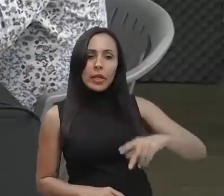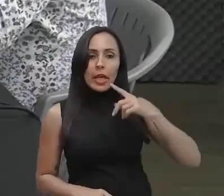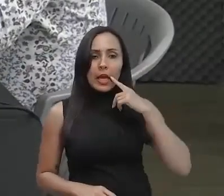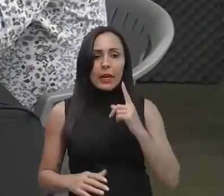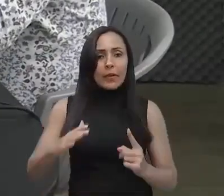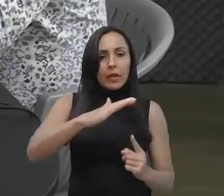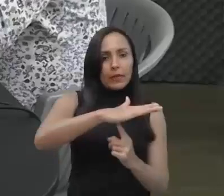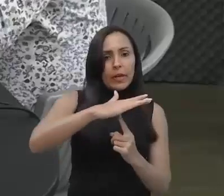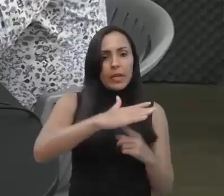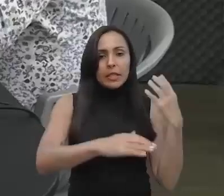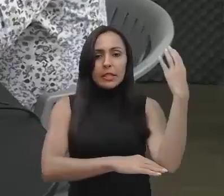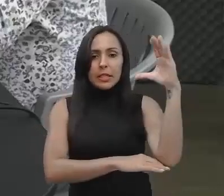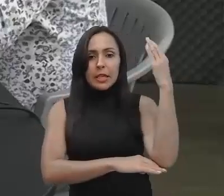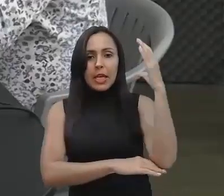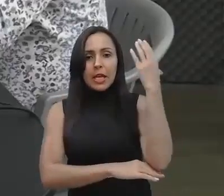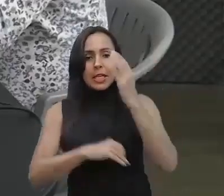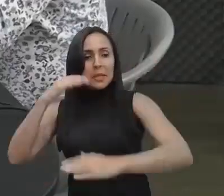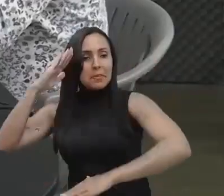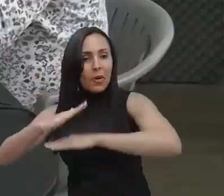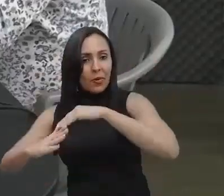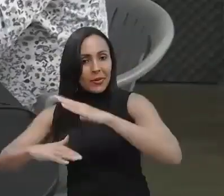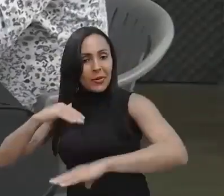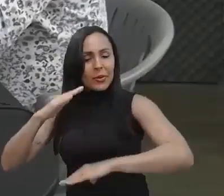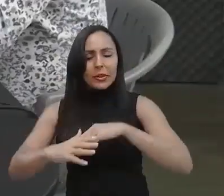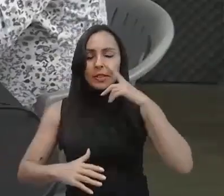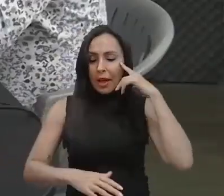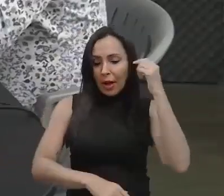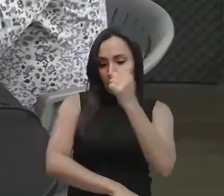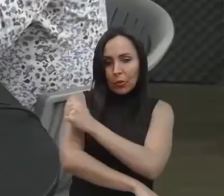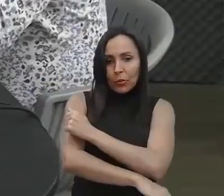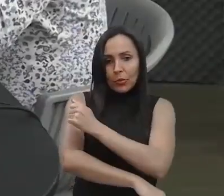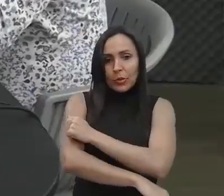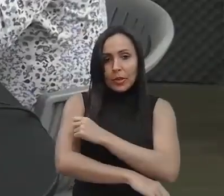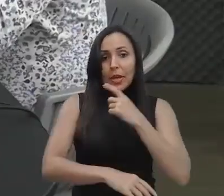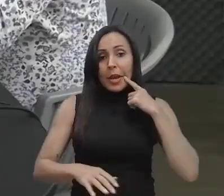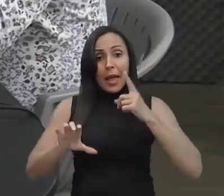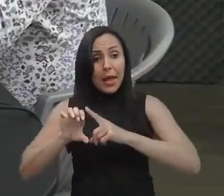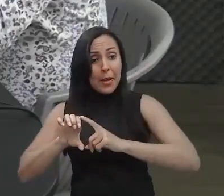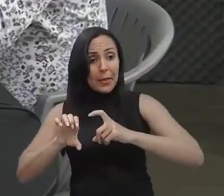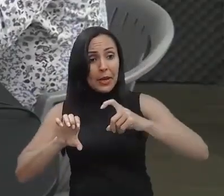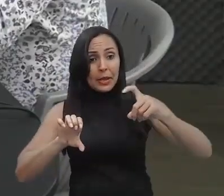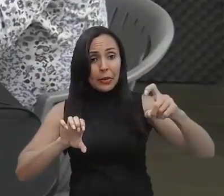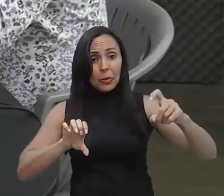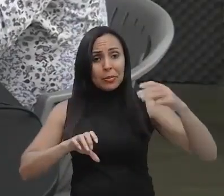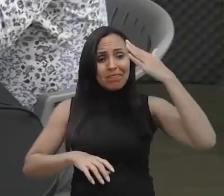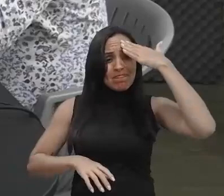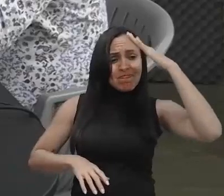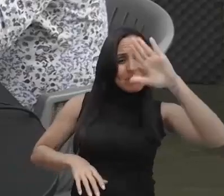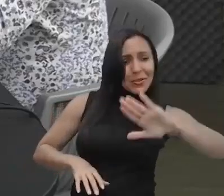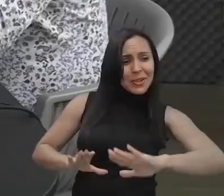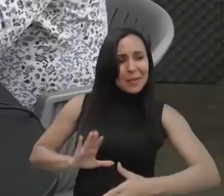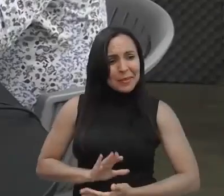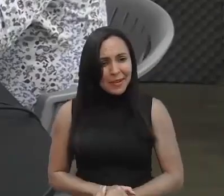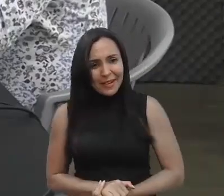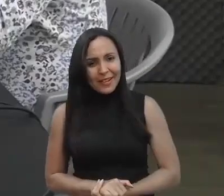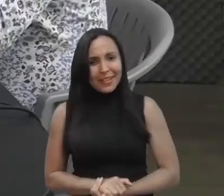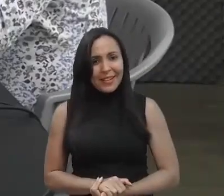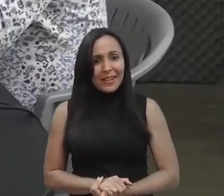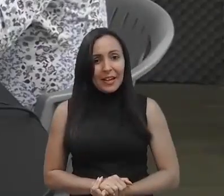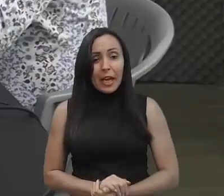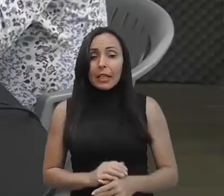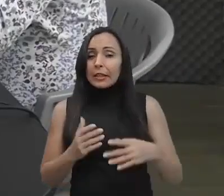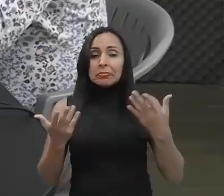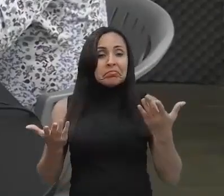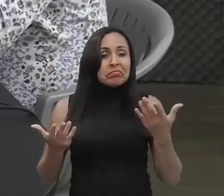profissões de estudantes que eram empreendedores e não sabiam que eram empreendedores eles não entendiam